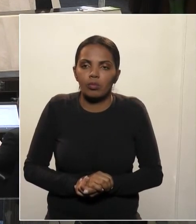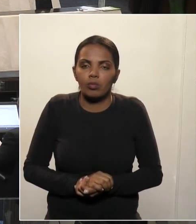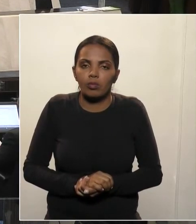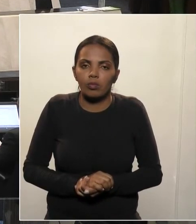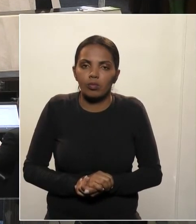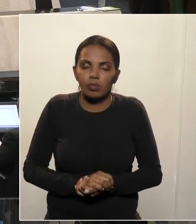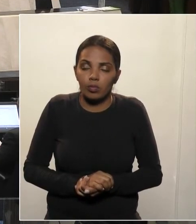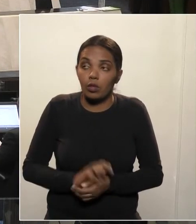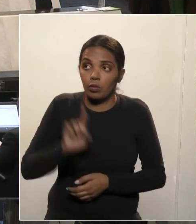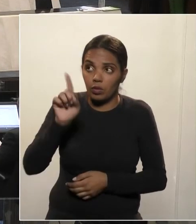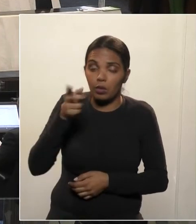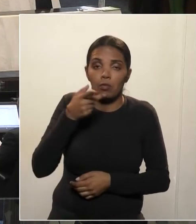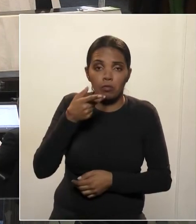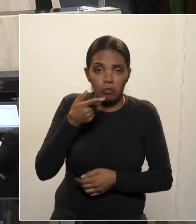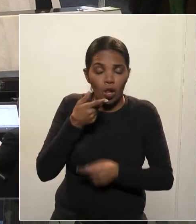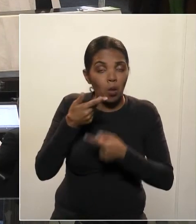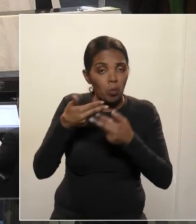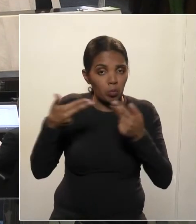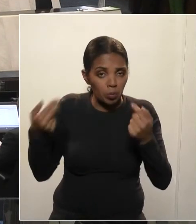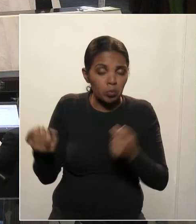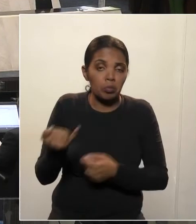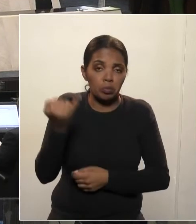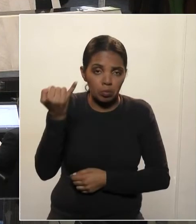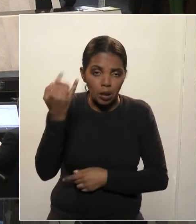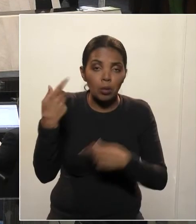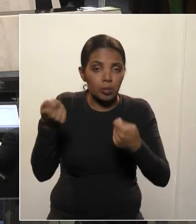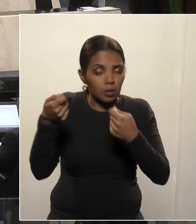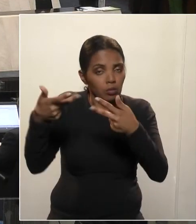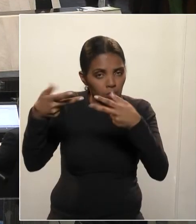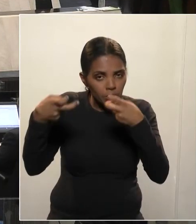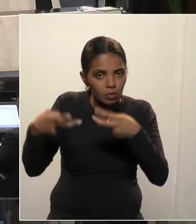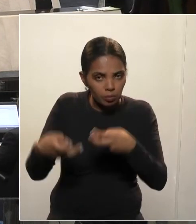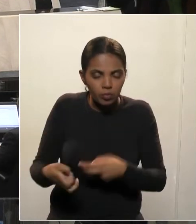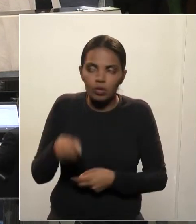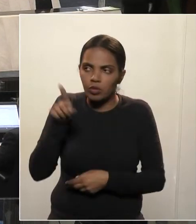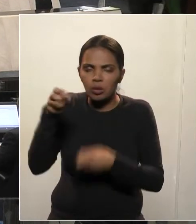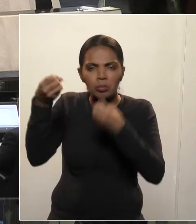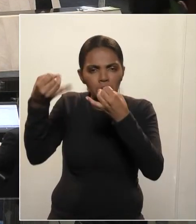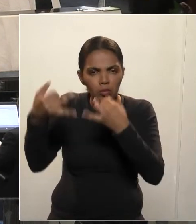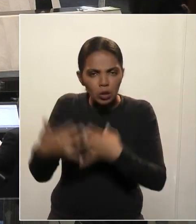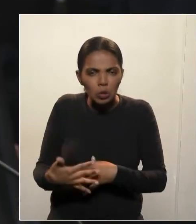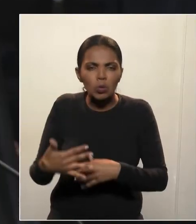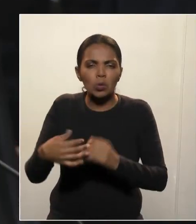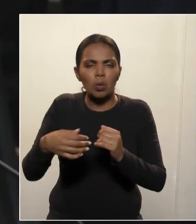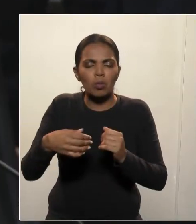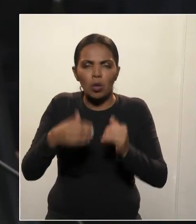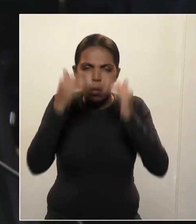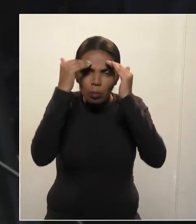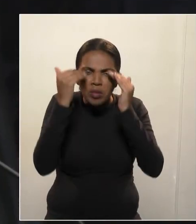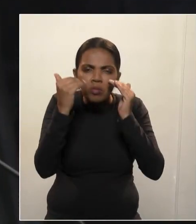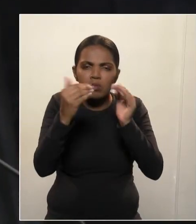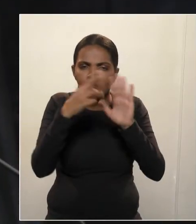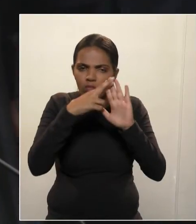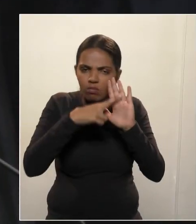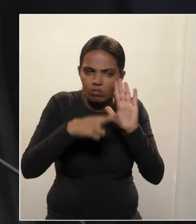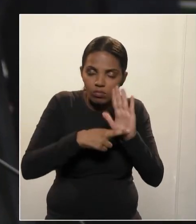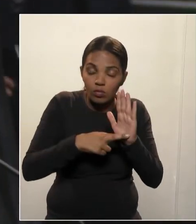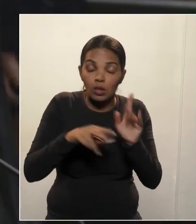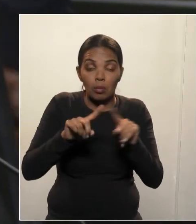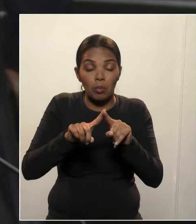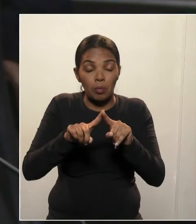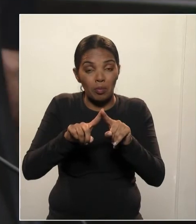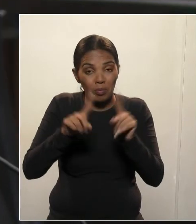O deputado traz questões importantes que têm que ser observadas. A sua fala sobre disciplina é fantástica. E eu só